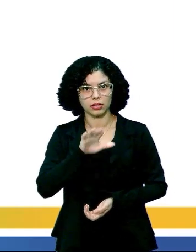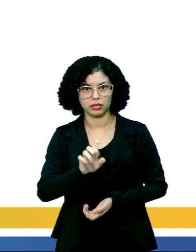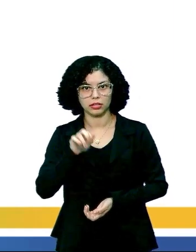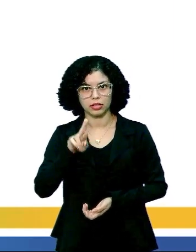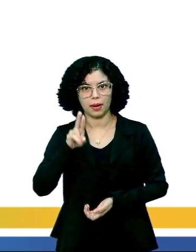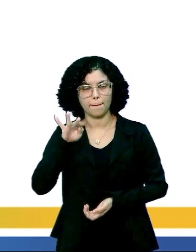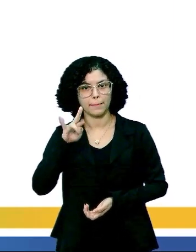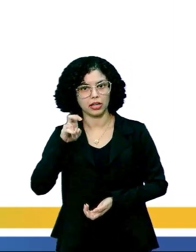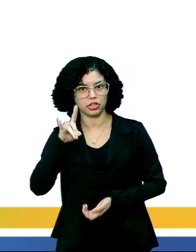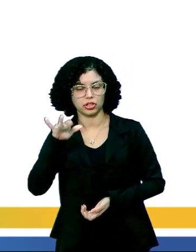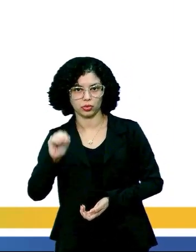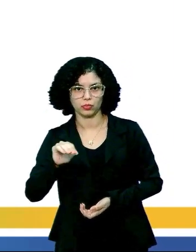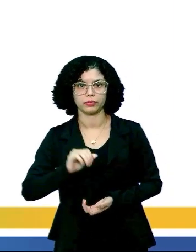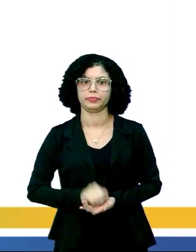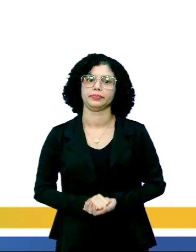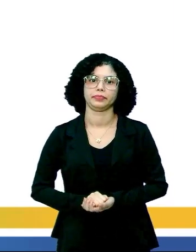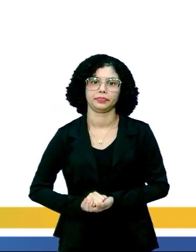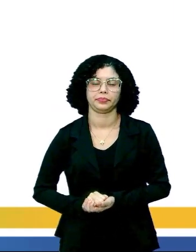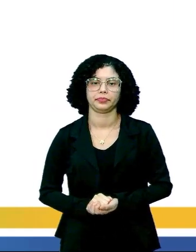azerbaijano.